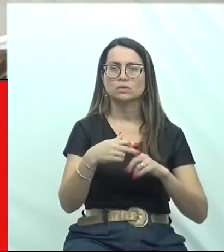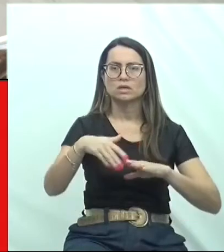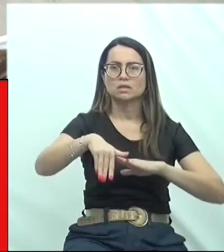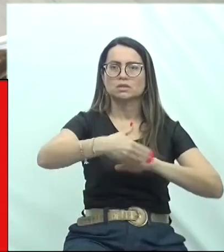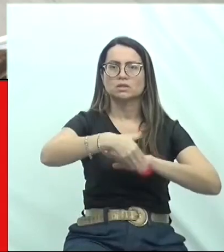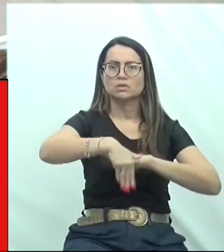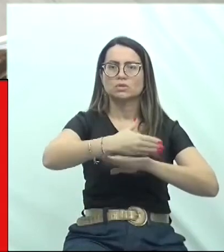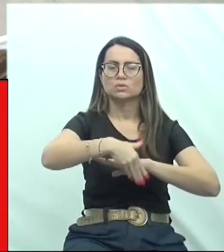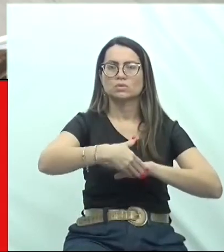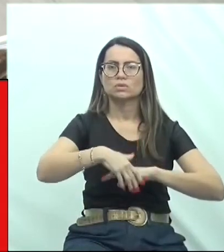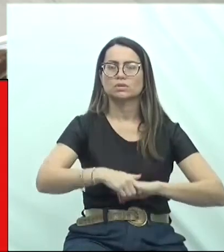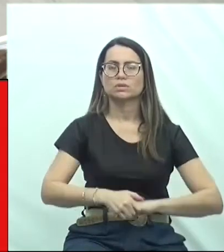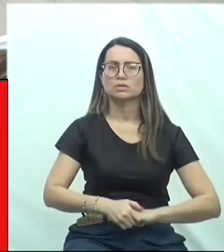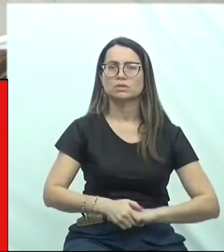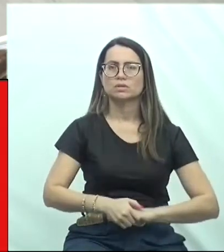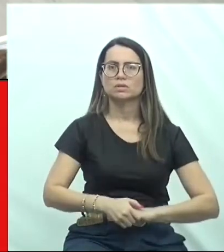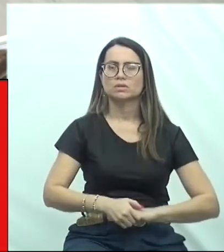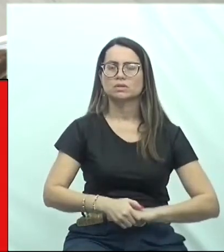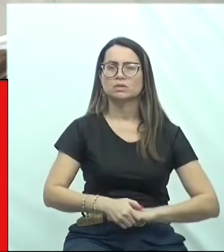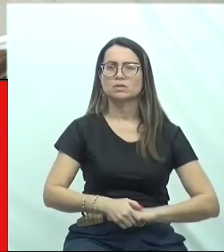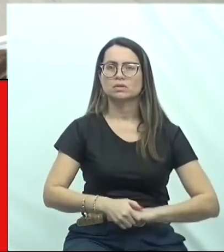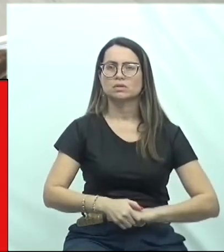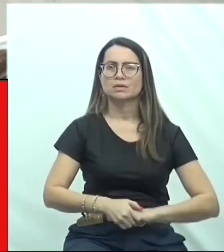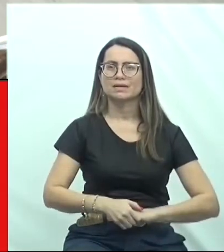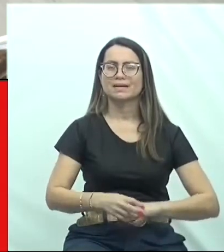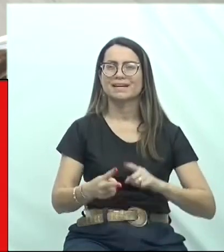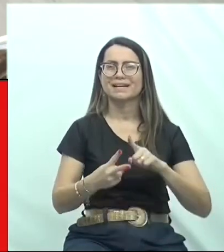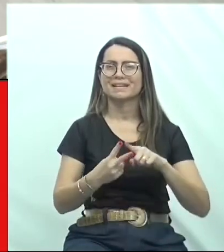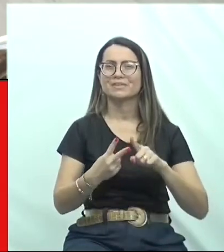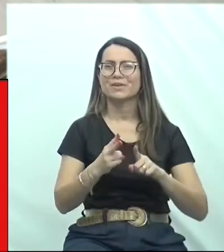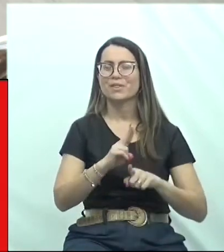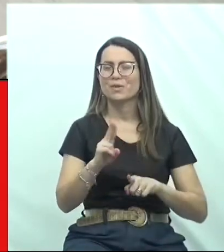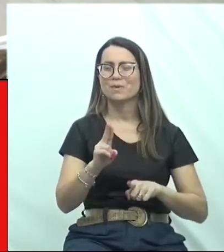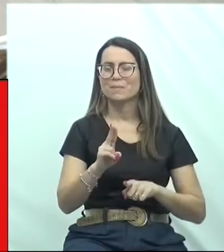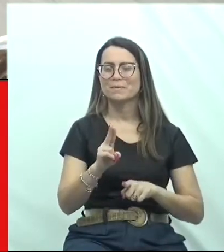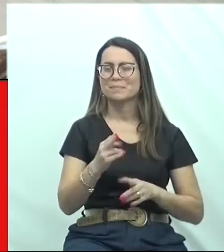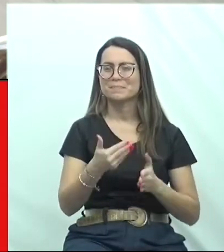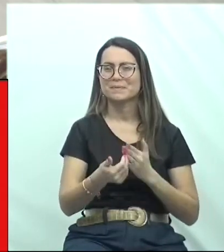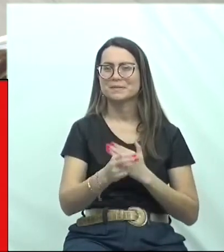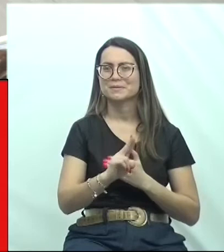Brás e Amor Perfeito, bairro Santo Antônio.